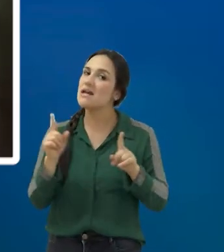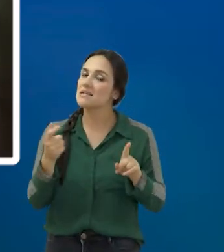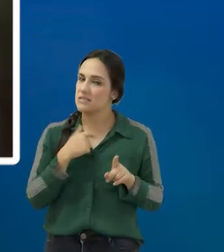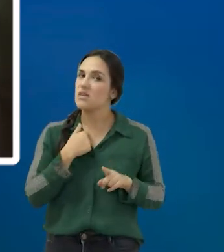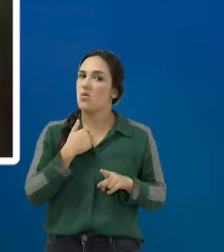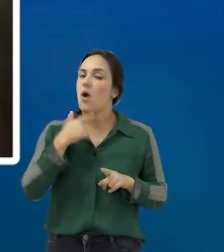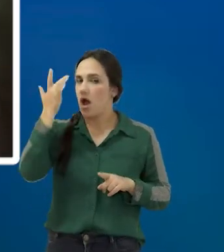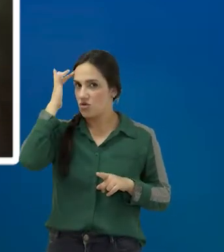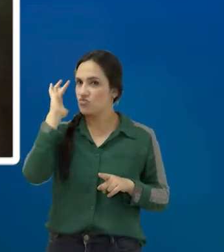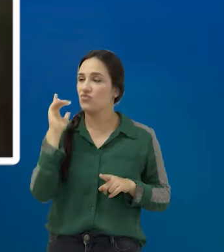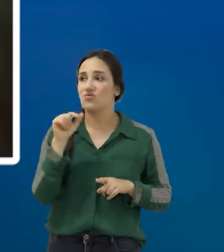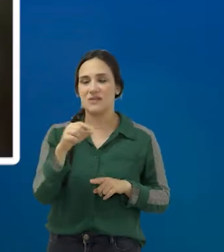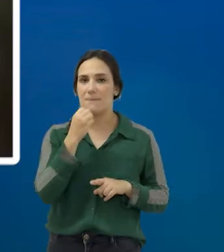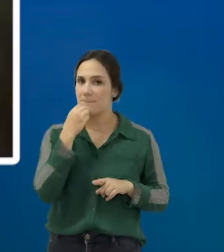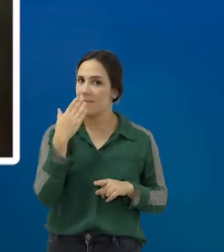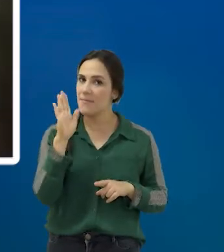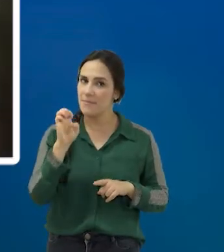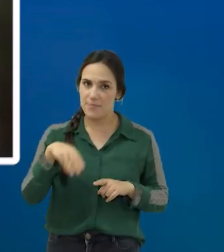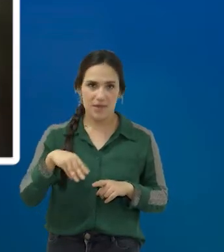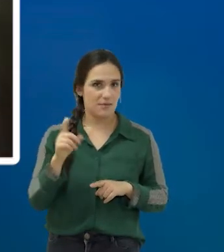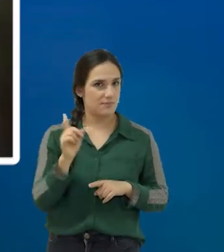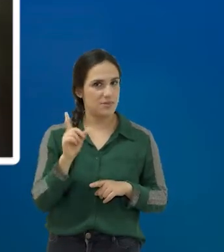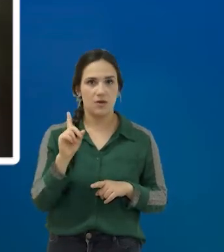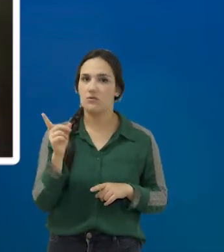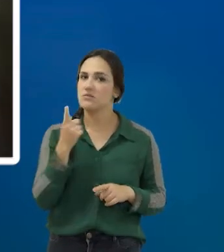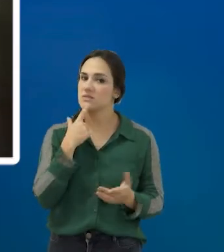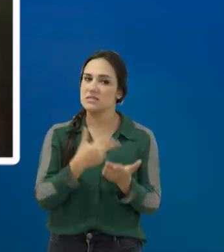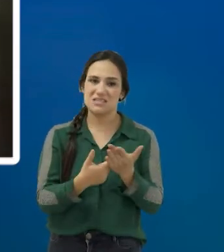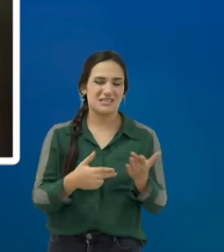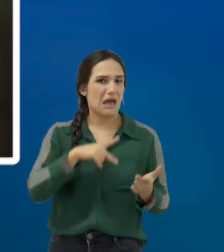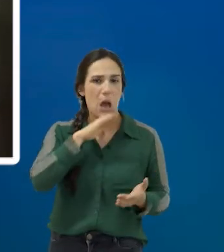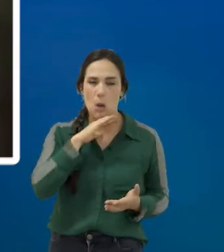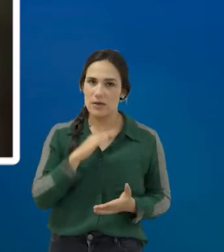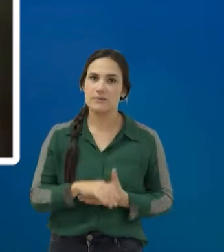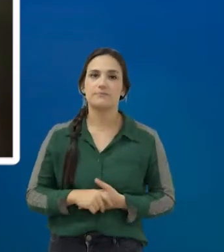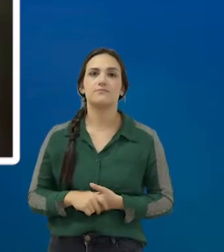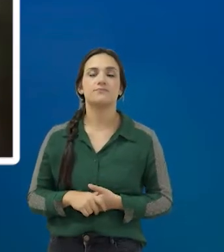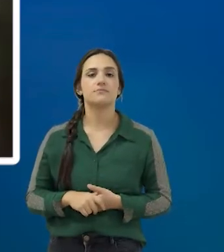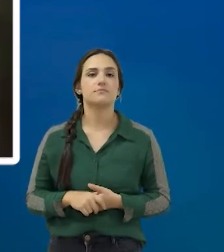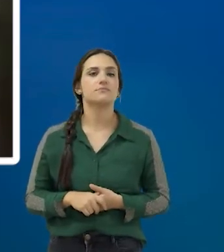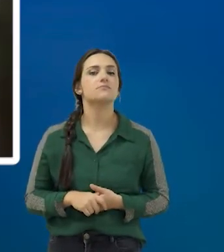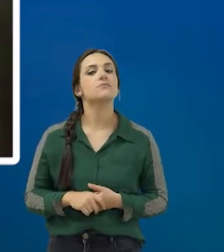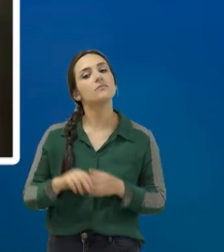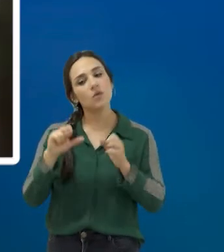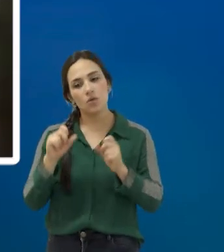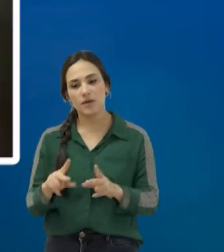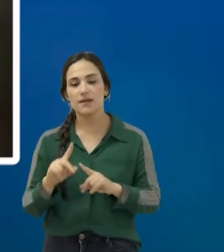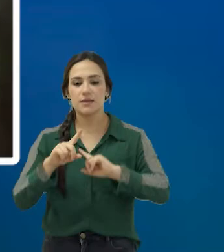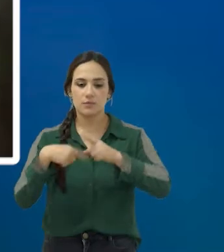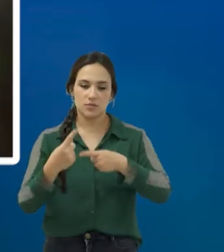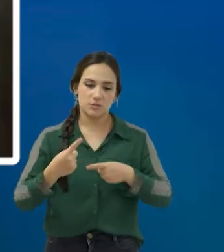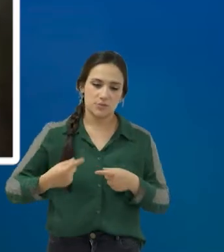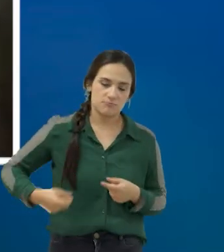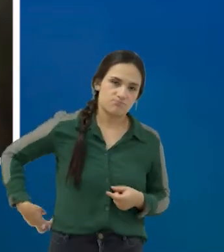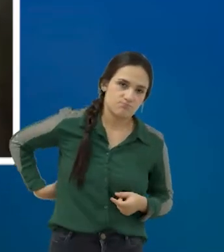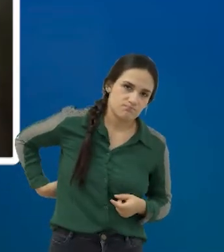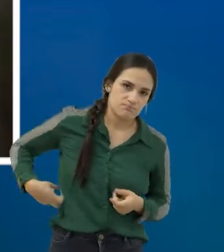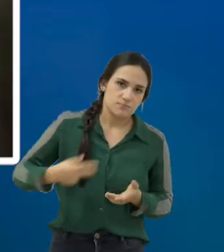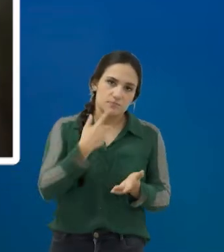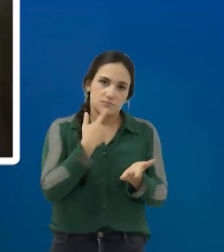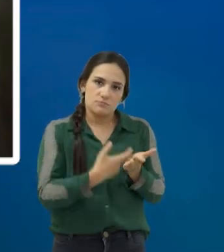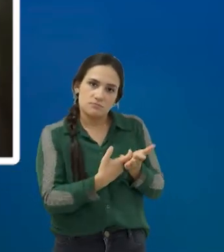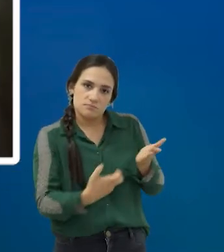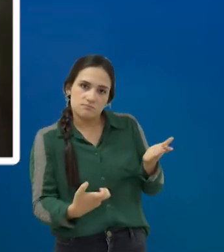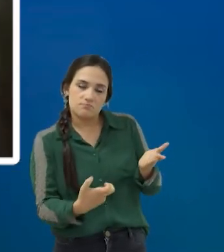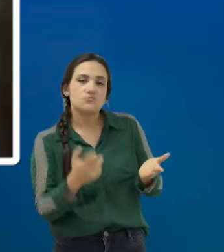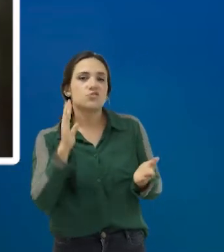vai ficar internado porque o seu quadro não está, o seu sangue está péssimo. Aí no dia seguinte coletaram a medula e aí com